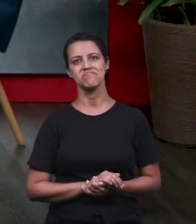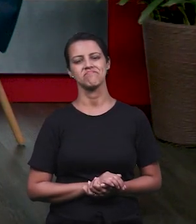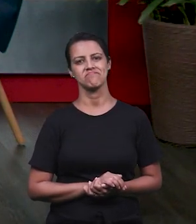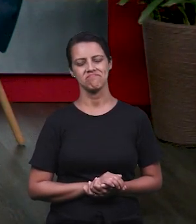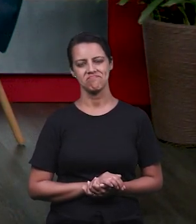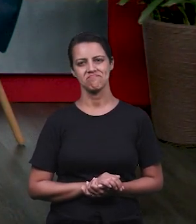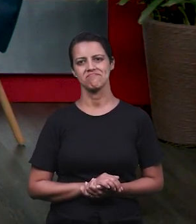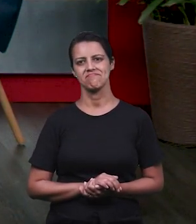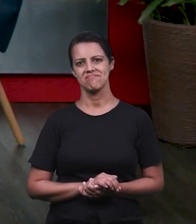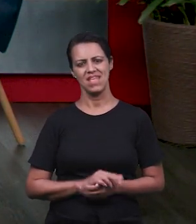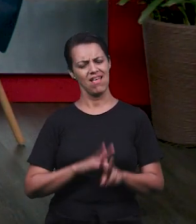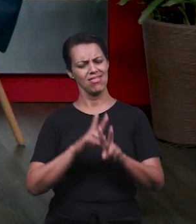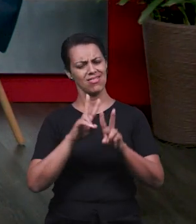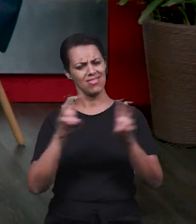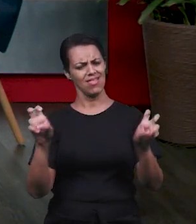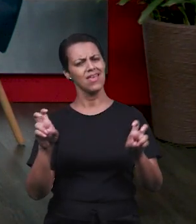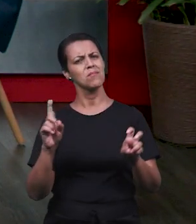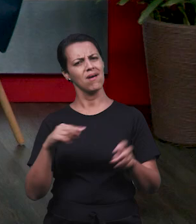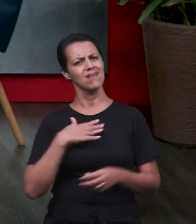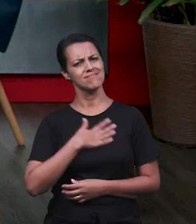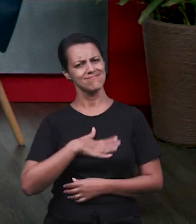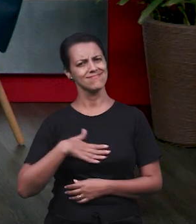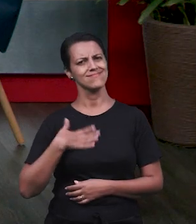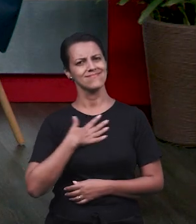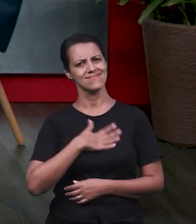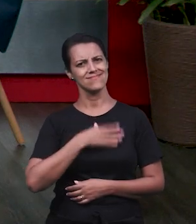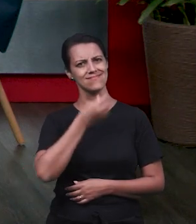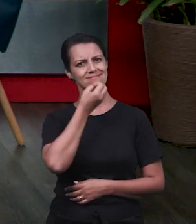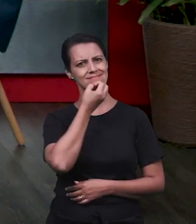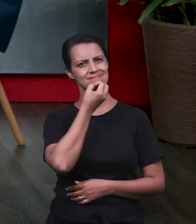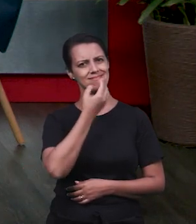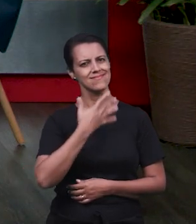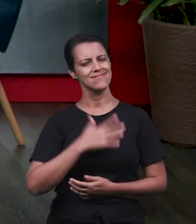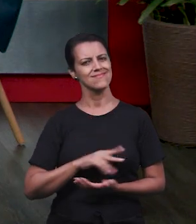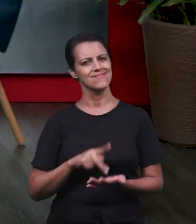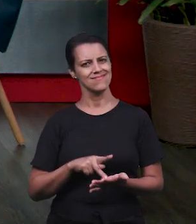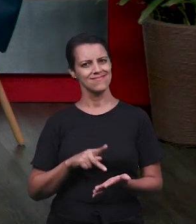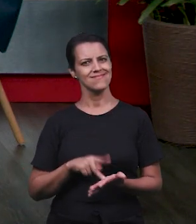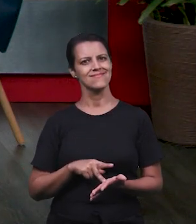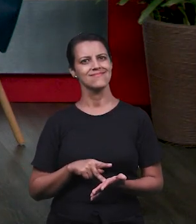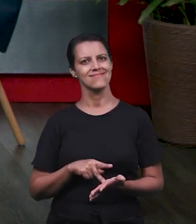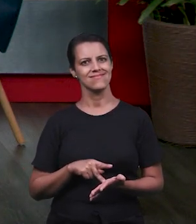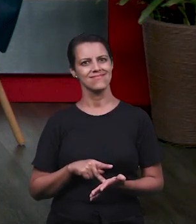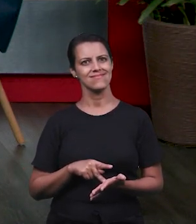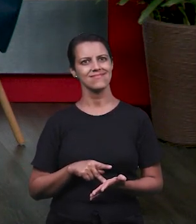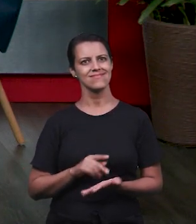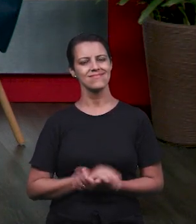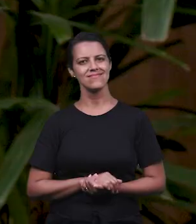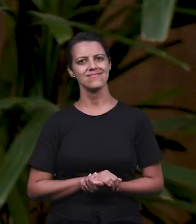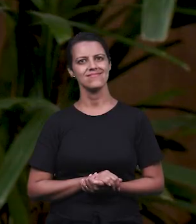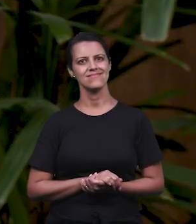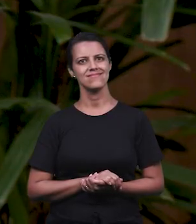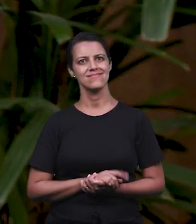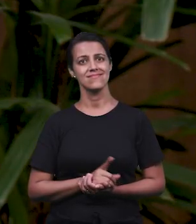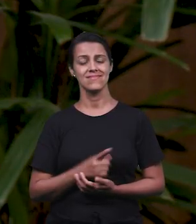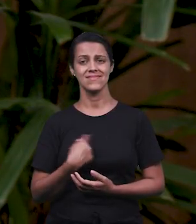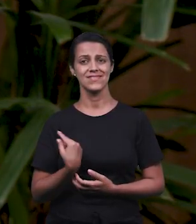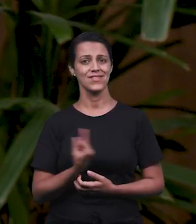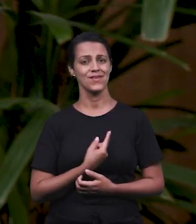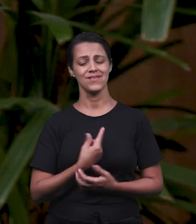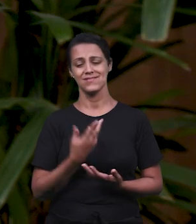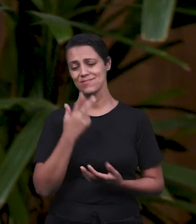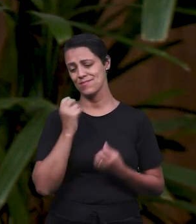é realmente gratificante e nós estenderíamos, né,